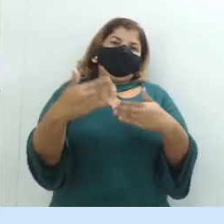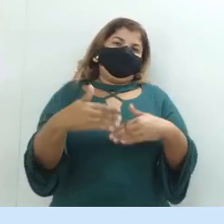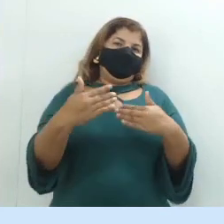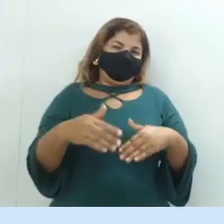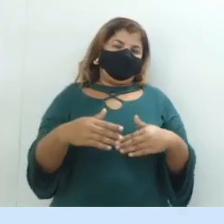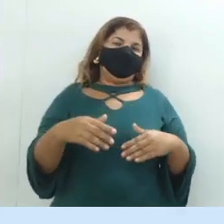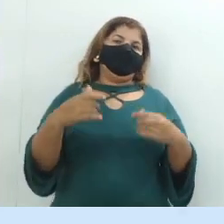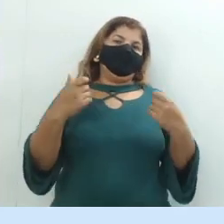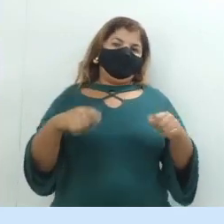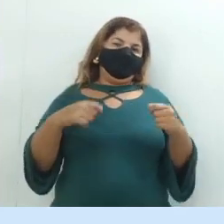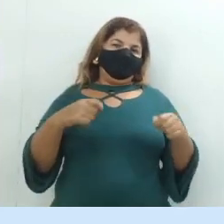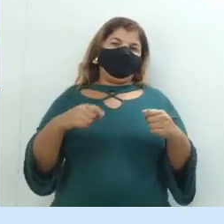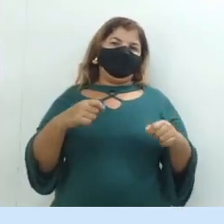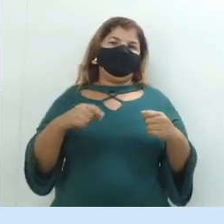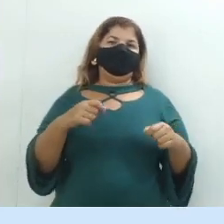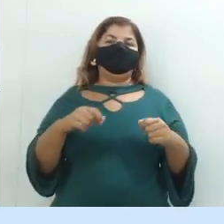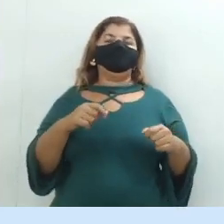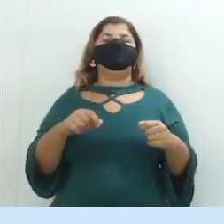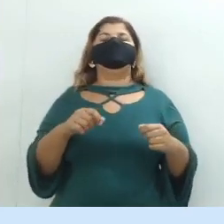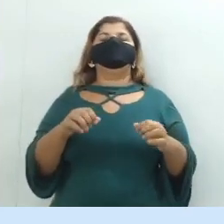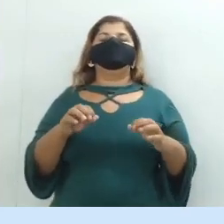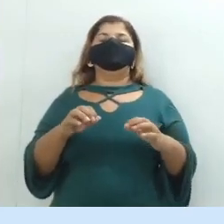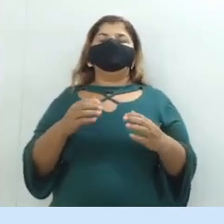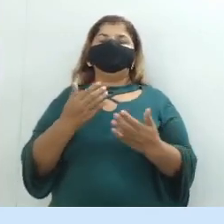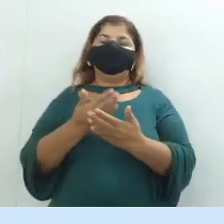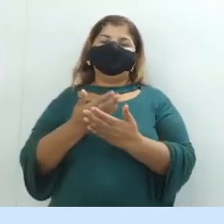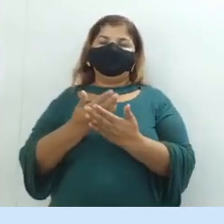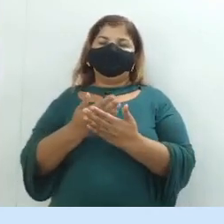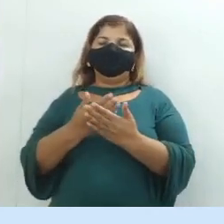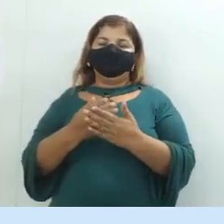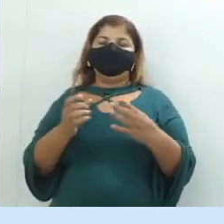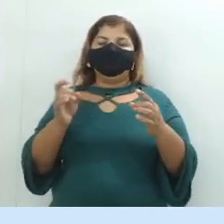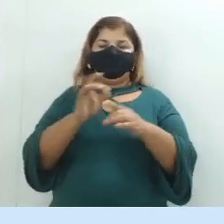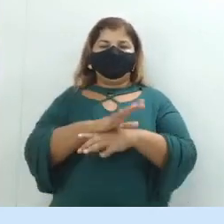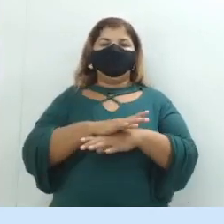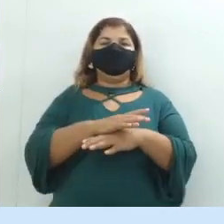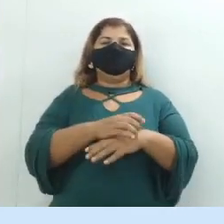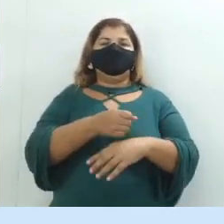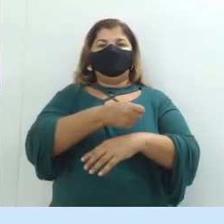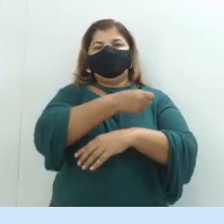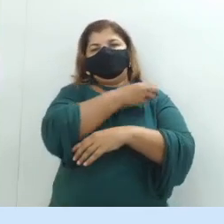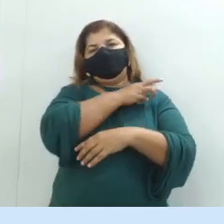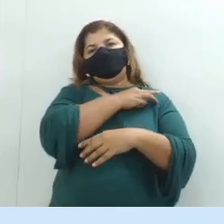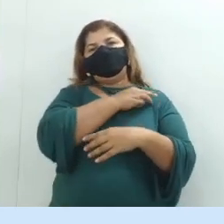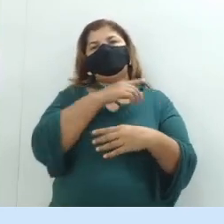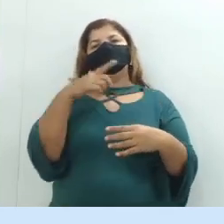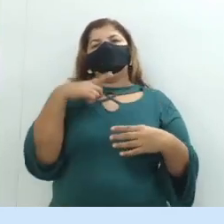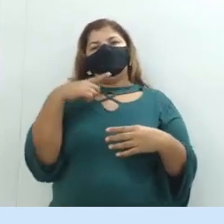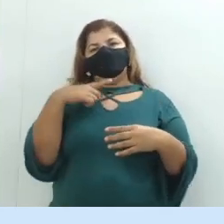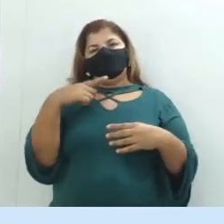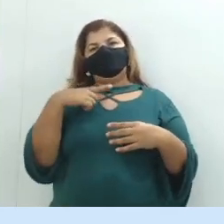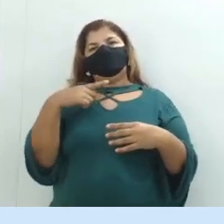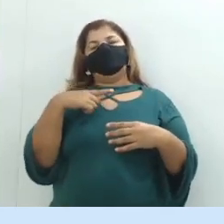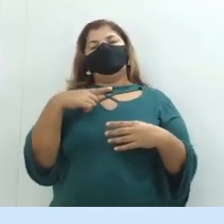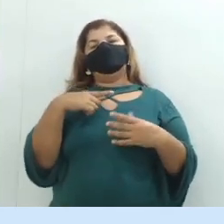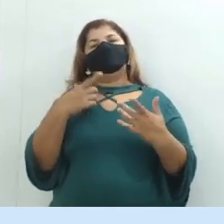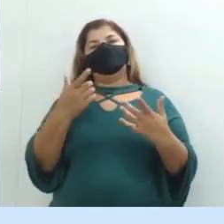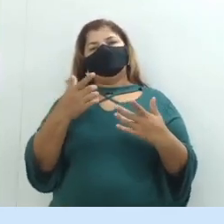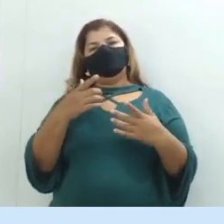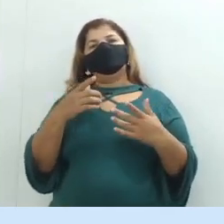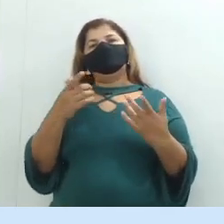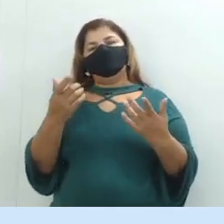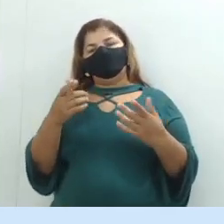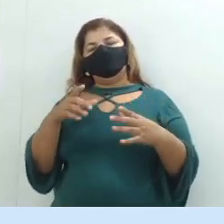médio, mas também com esse pezinho nesse concurso. Porque ao terminar o ensino médio, temos a formação básica diante das leis